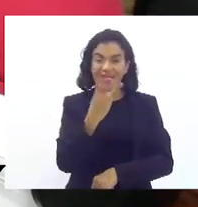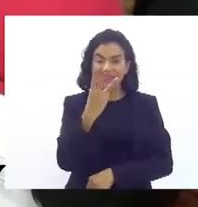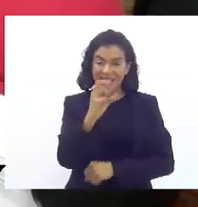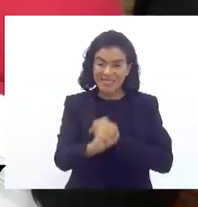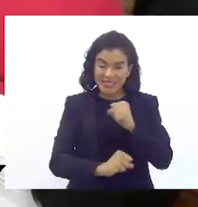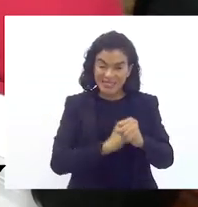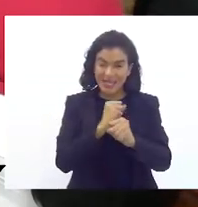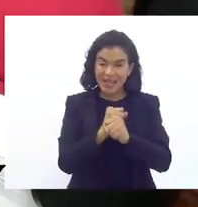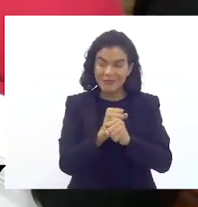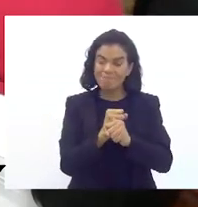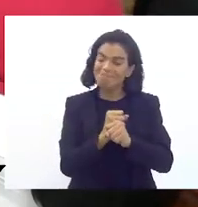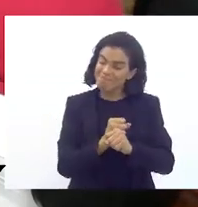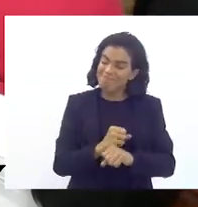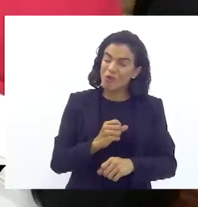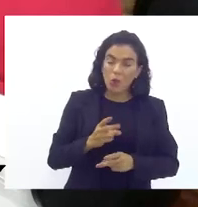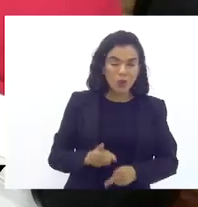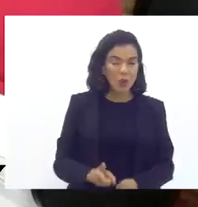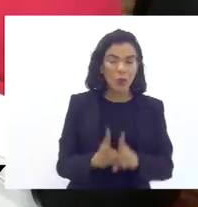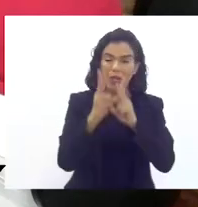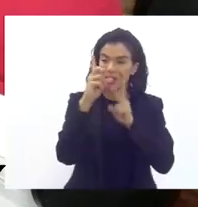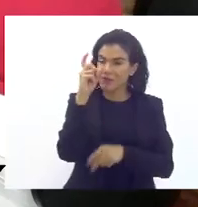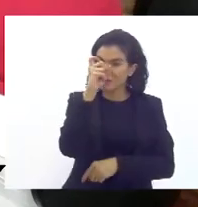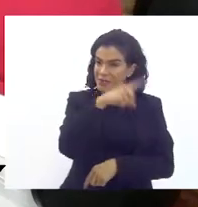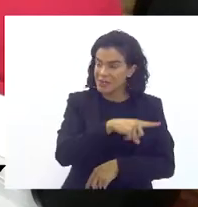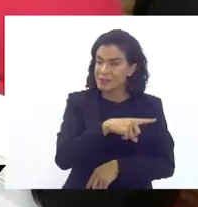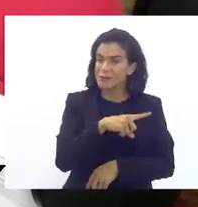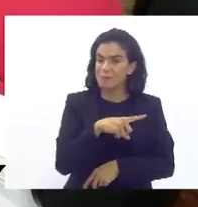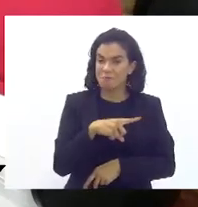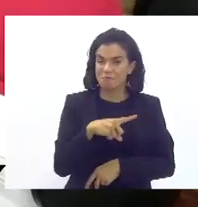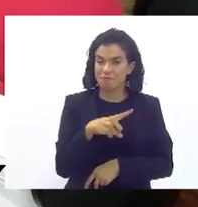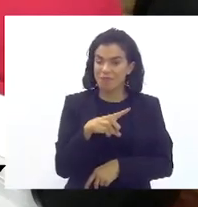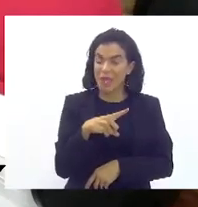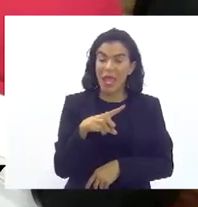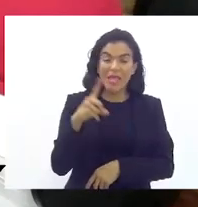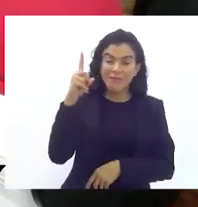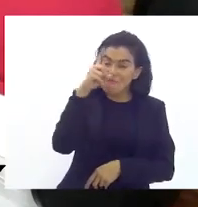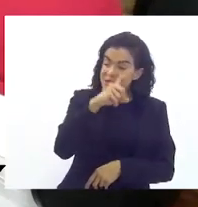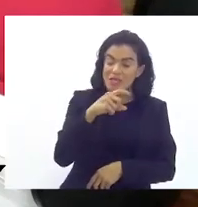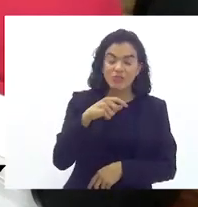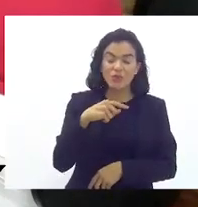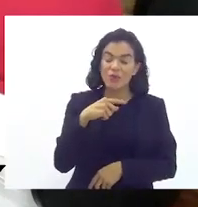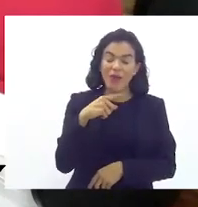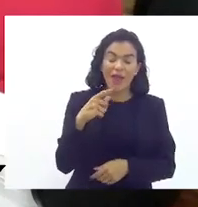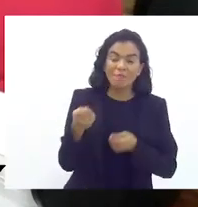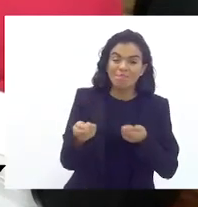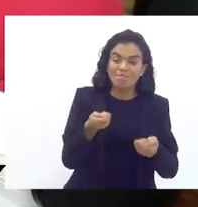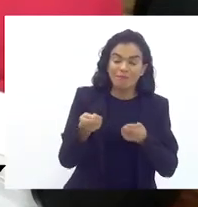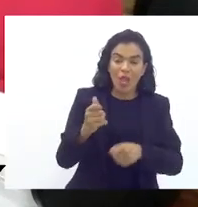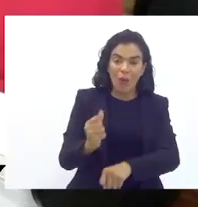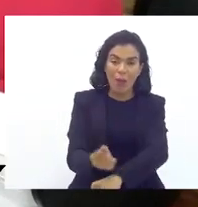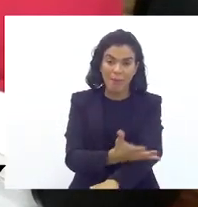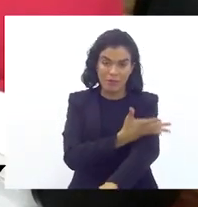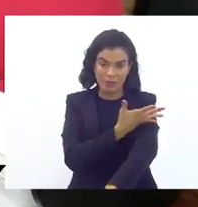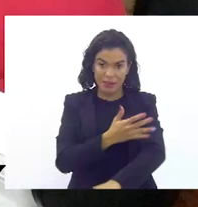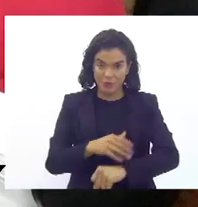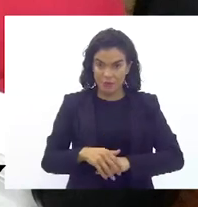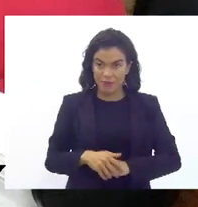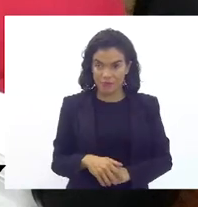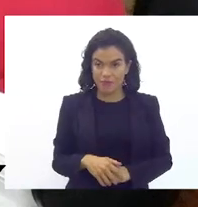é muito difícil muito inevitável não me emocionar e falar do que aconteceu comigo